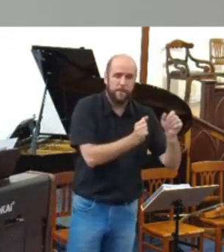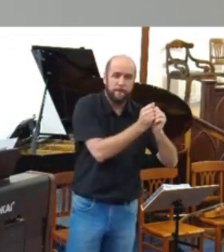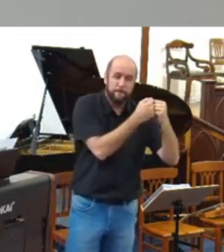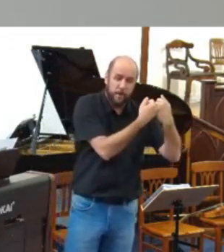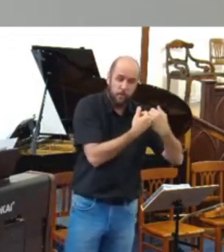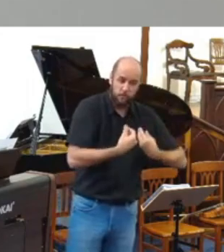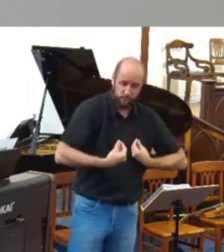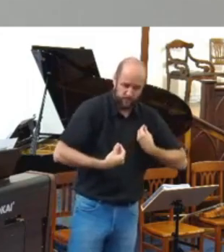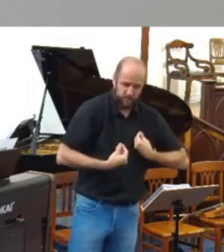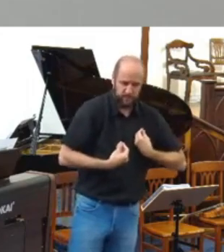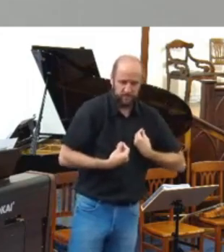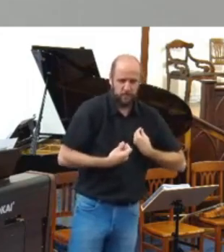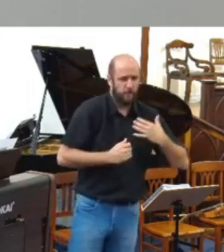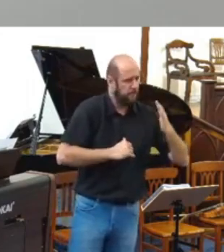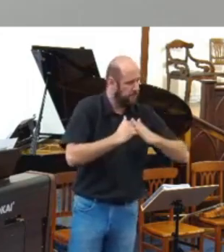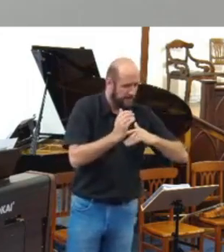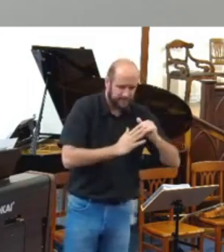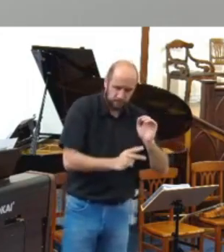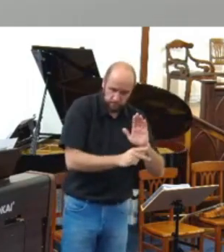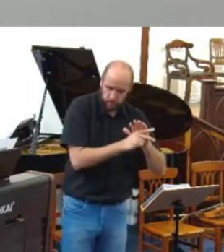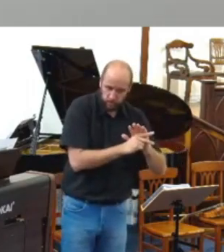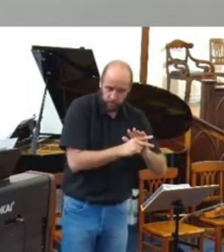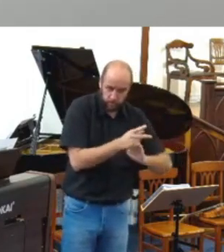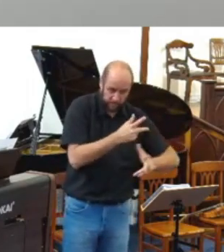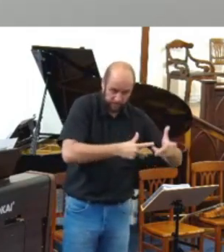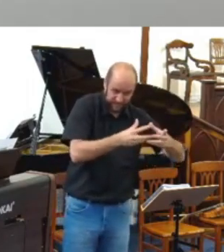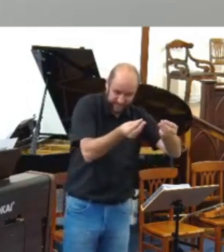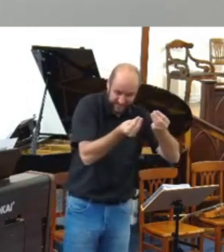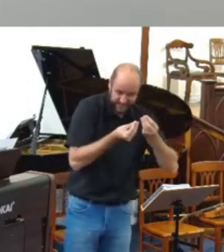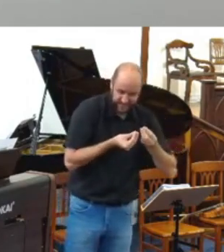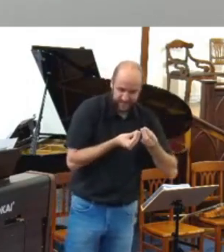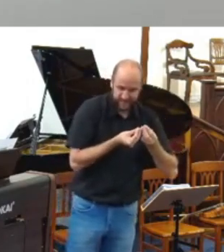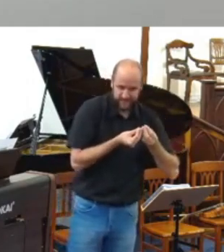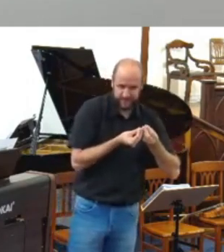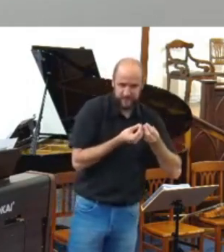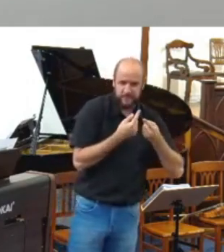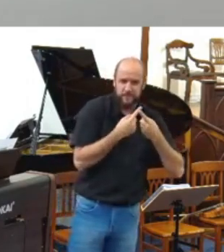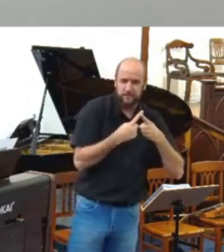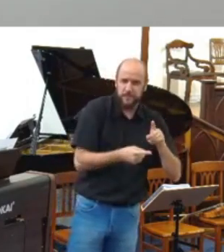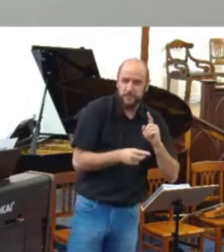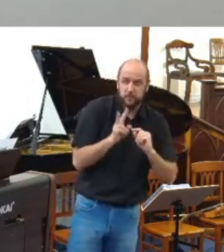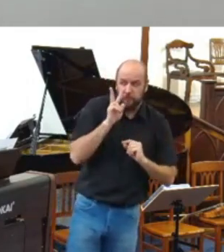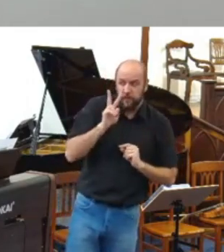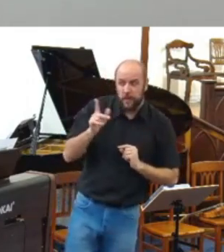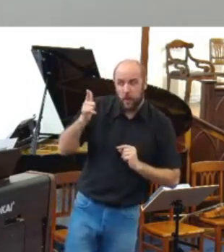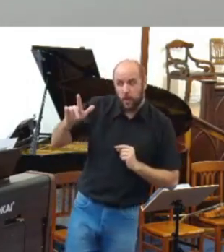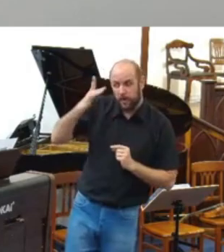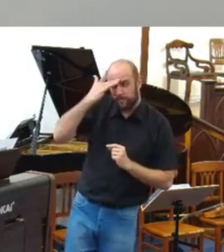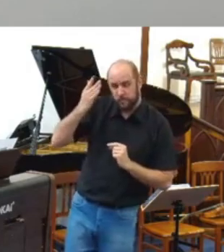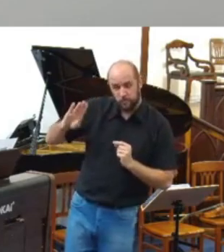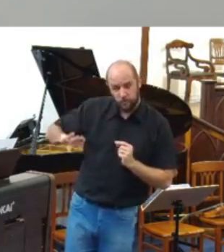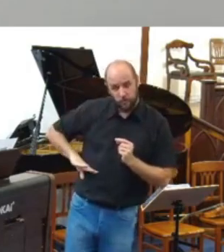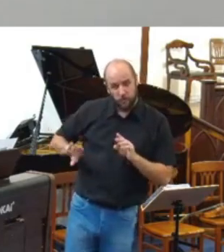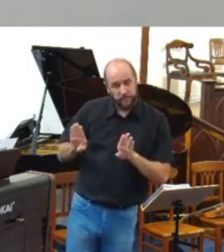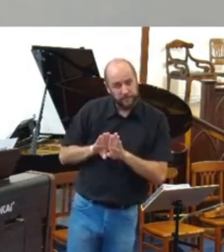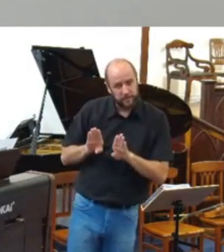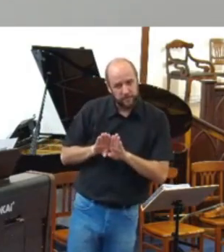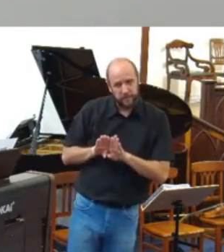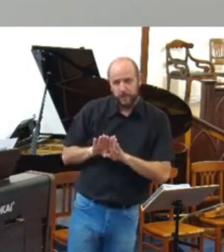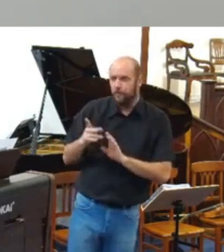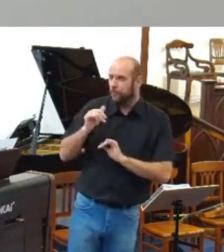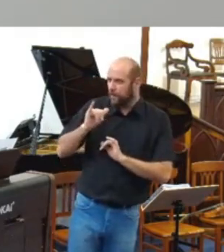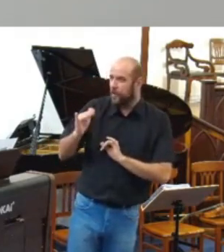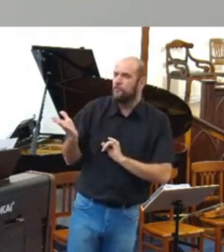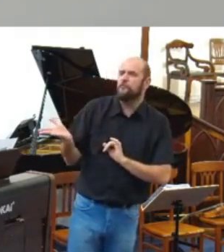não produz o pão. Ele também ganhou o pão. Mas ele olha para o que tem fome como ele tinha e diz: vem que eu